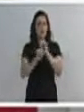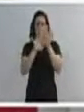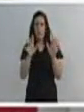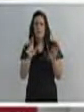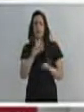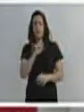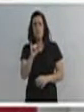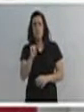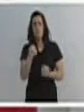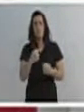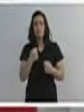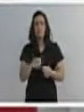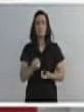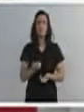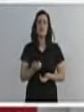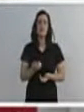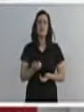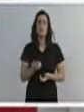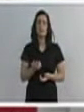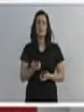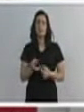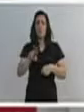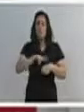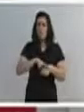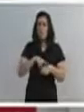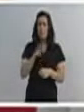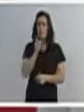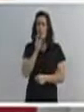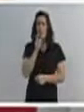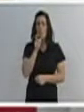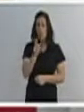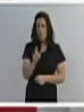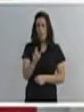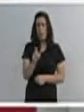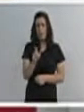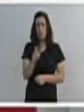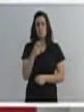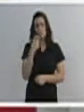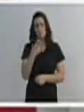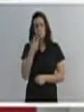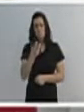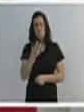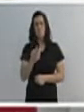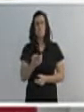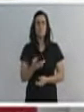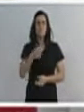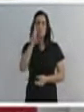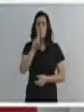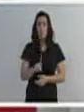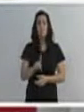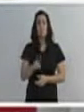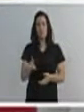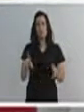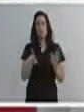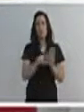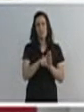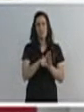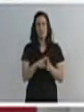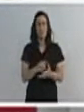haverá compensação moral para os ofendidos no extremo direito da lei.